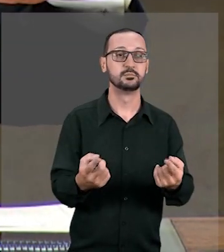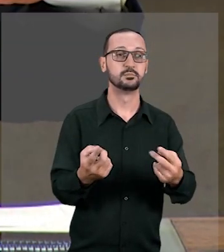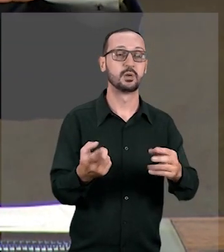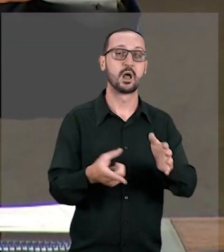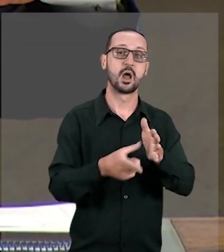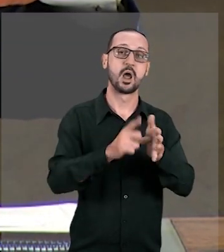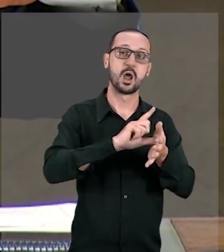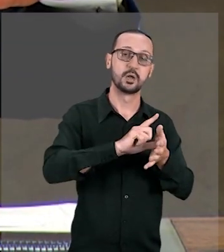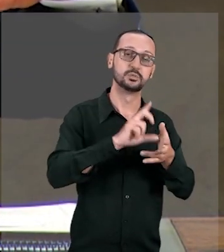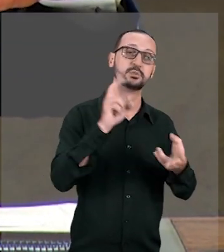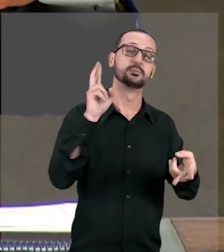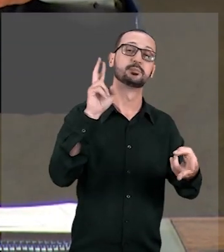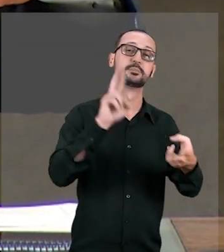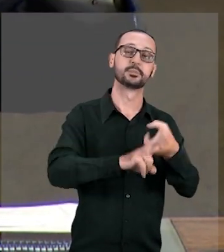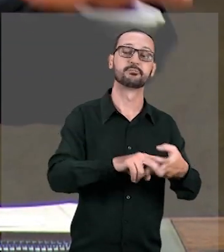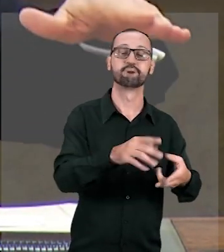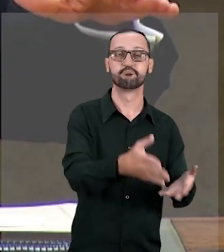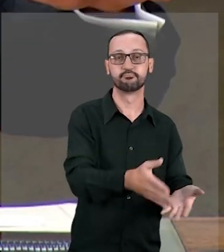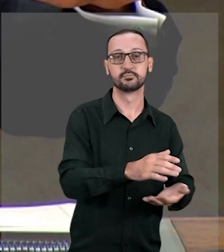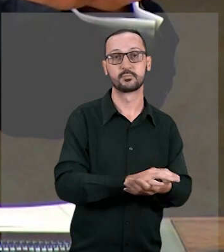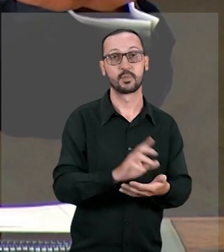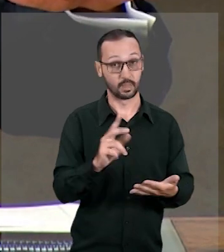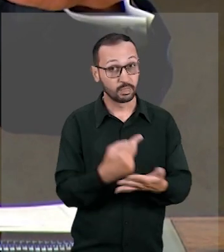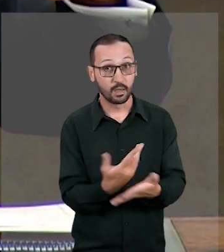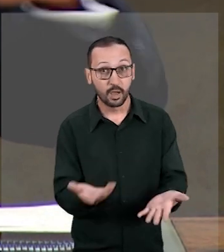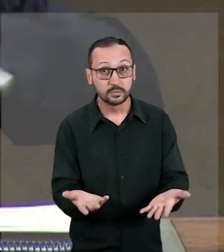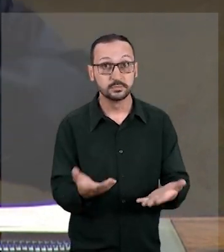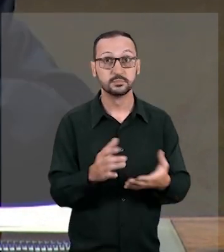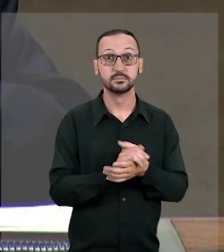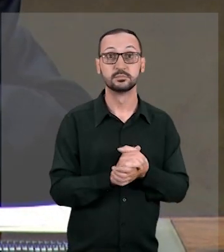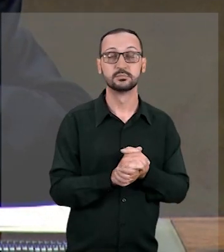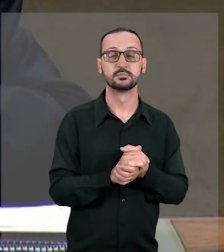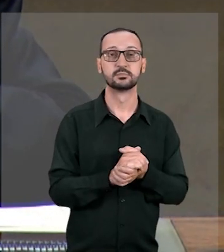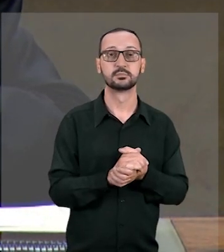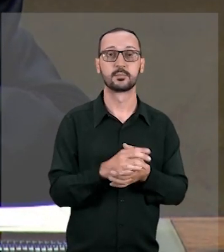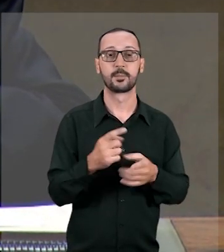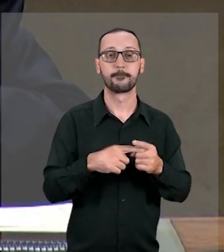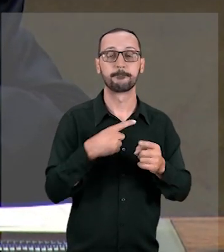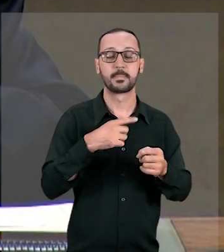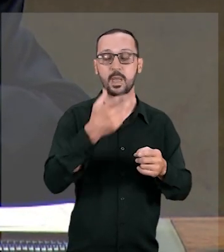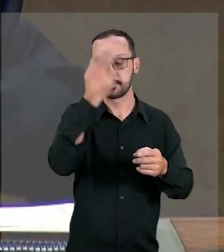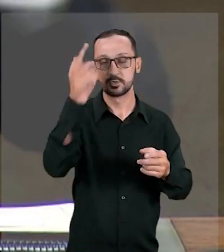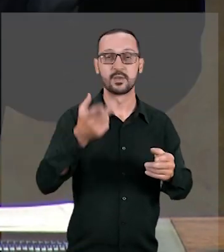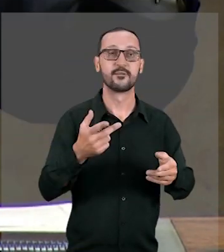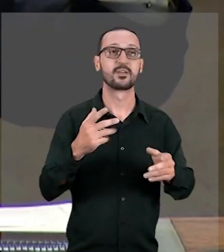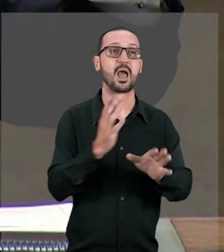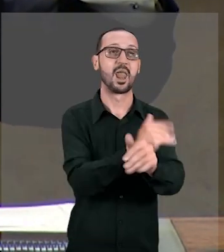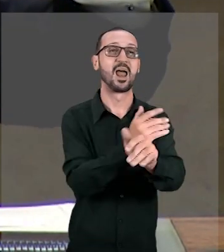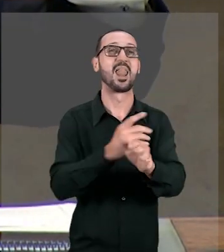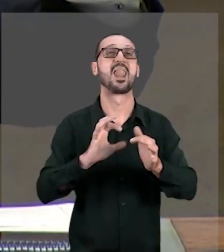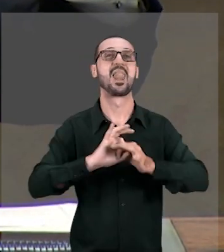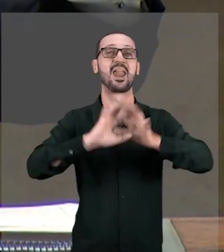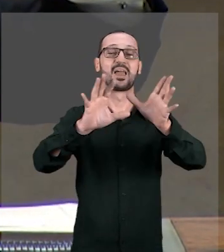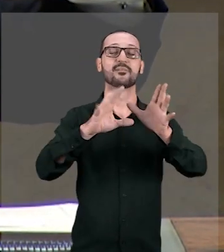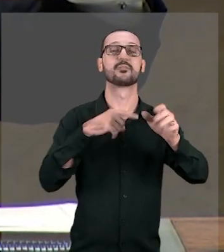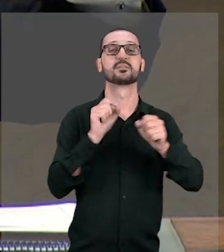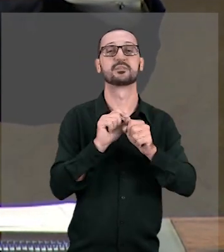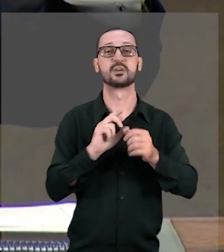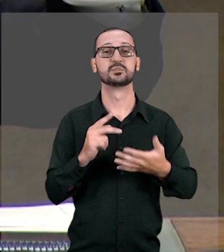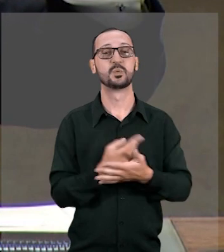prende-se preventivamente. Outra distorção. Então, para evitar a impunidade, comete-se uma